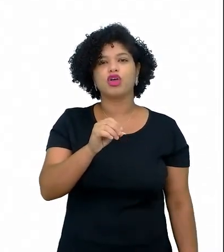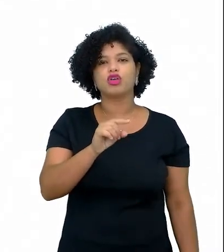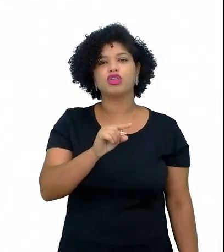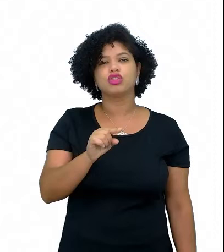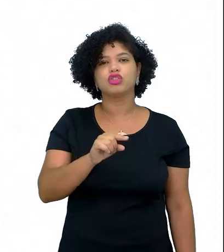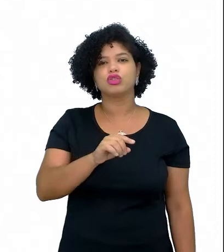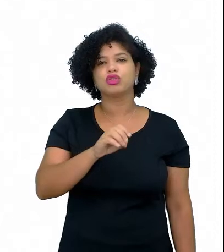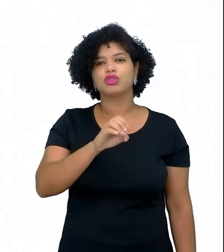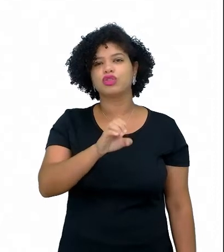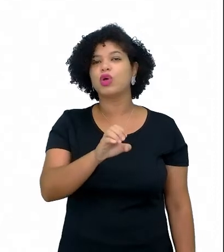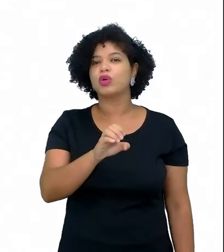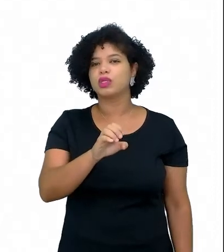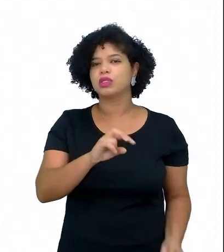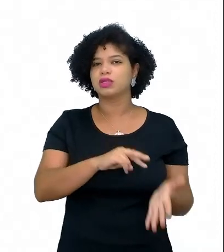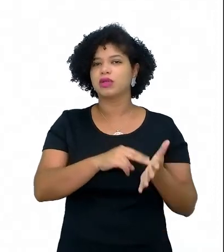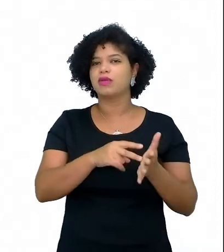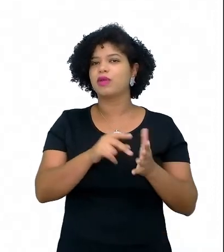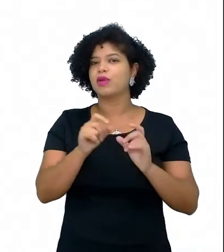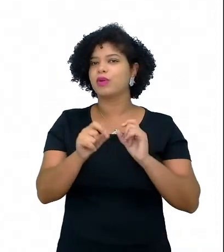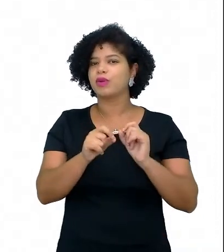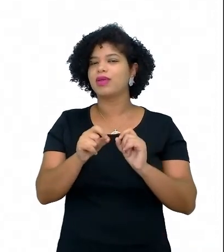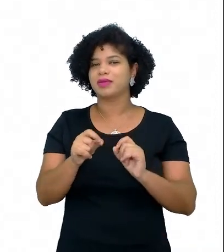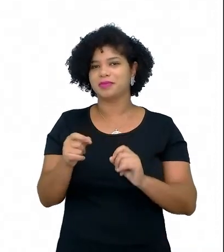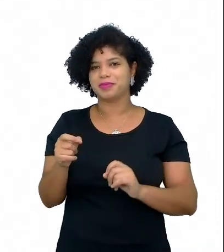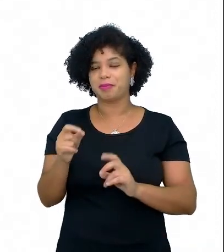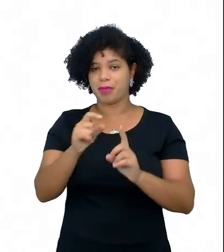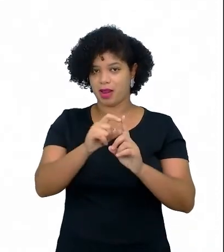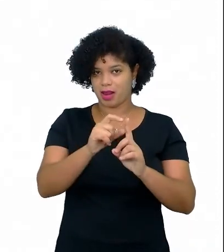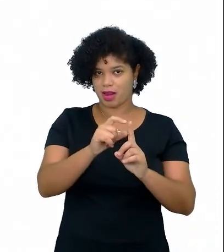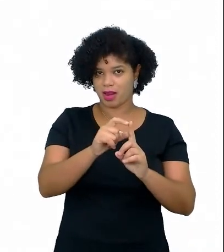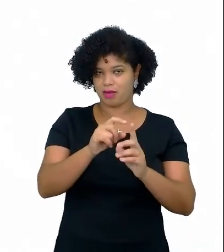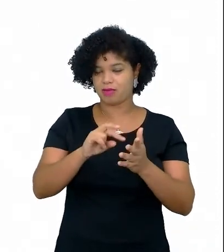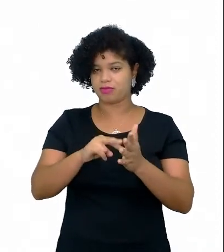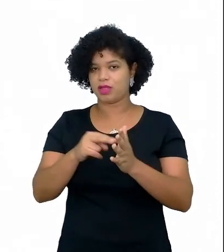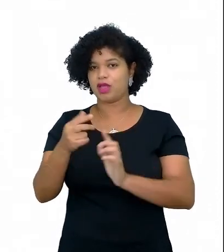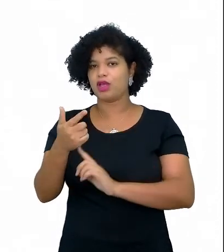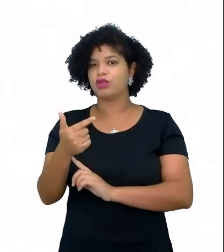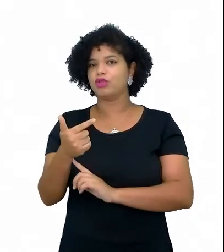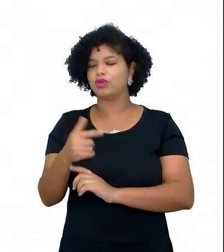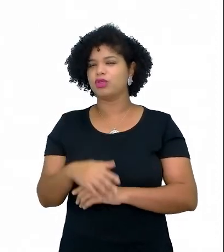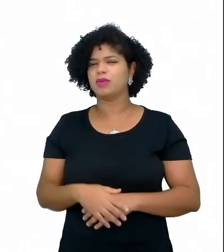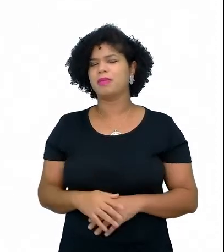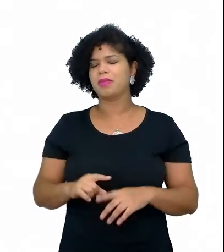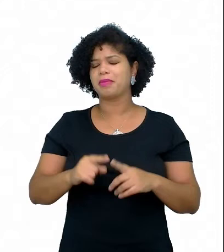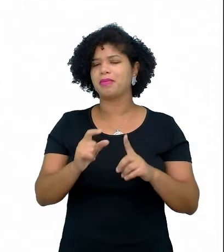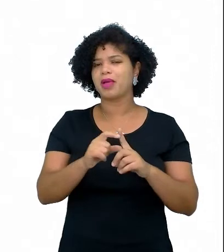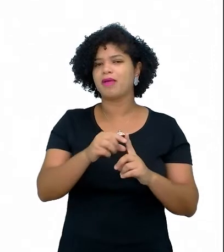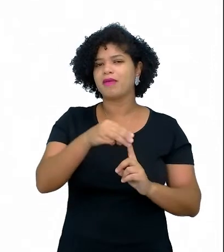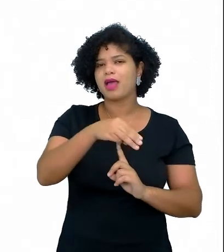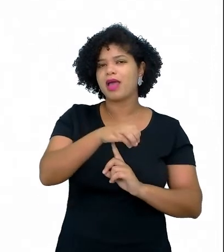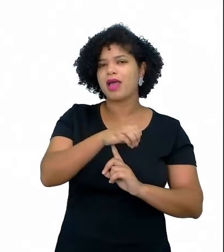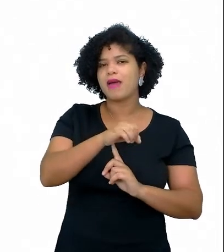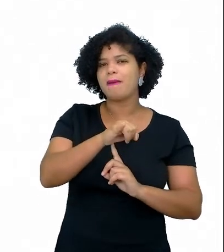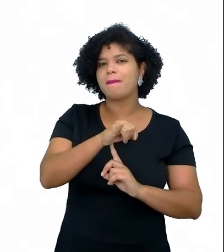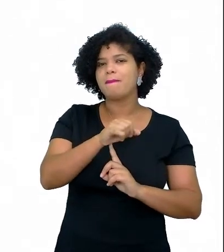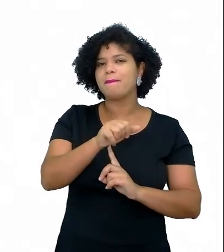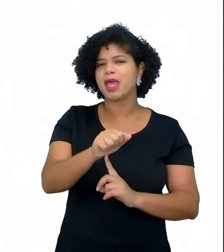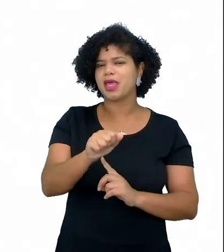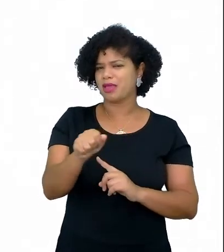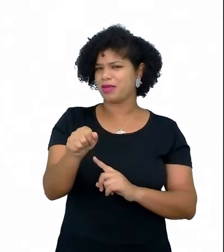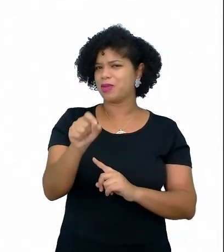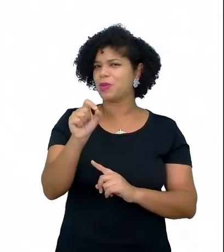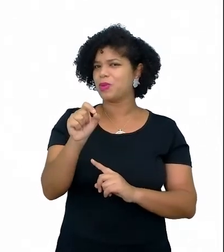significa, então, esse conhecimento? O que significa meia dúzia? O que significa meia de alguma coisa? Então, na